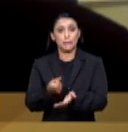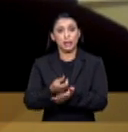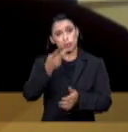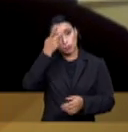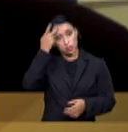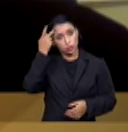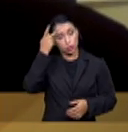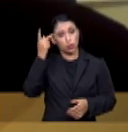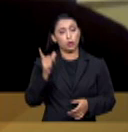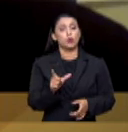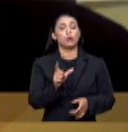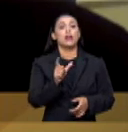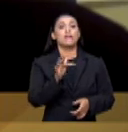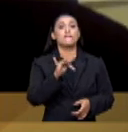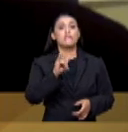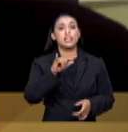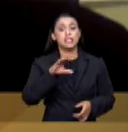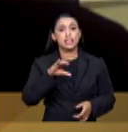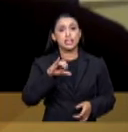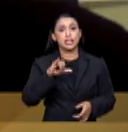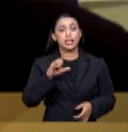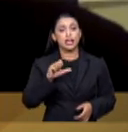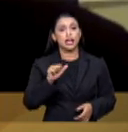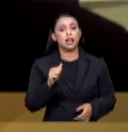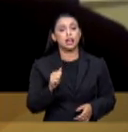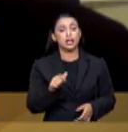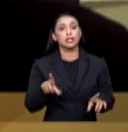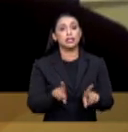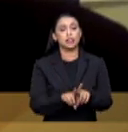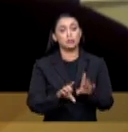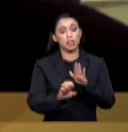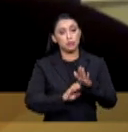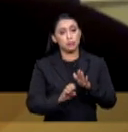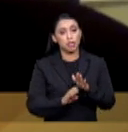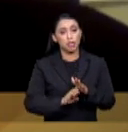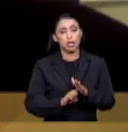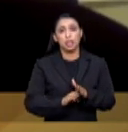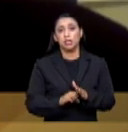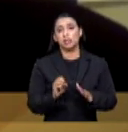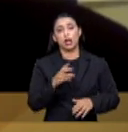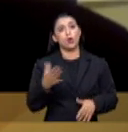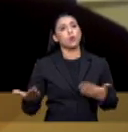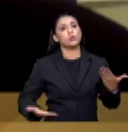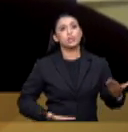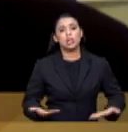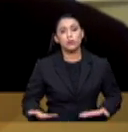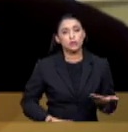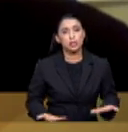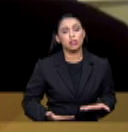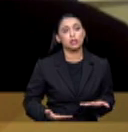e jurídicas por qualquer fornecimento ou prestação de bens ou serviços pelo Estado.